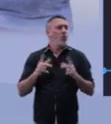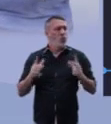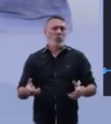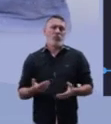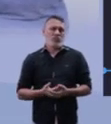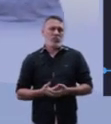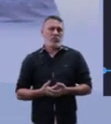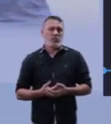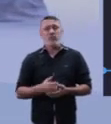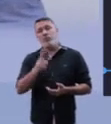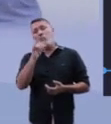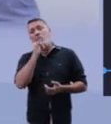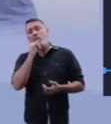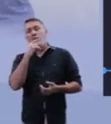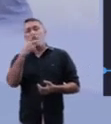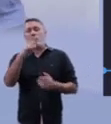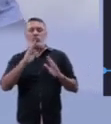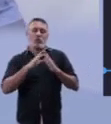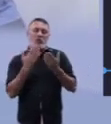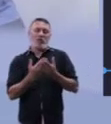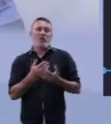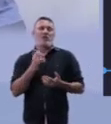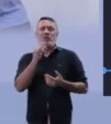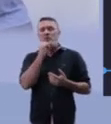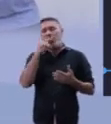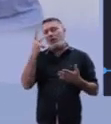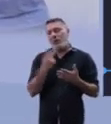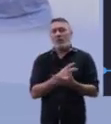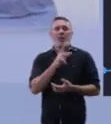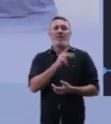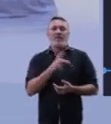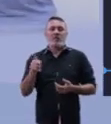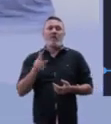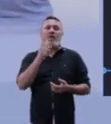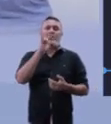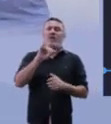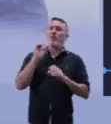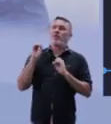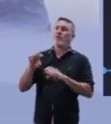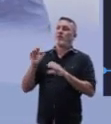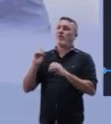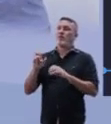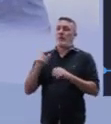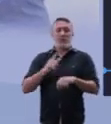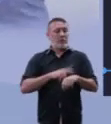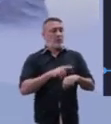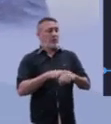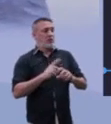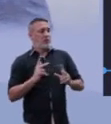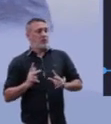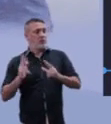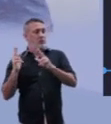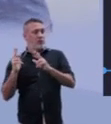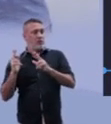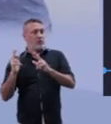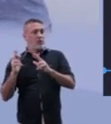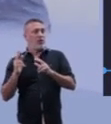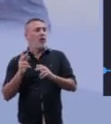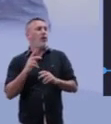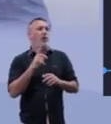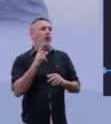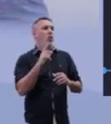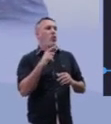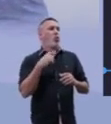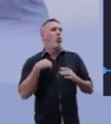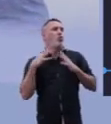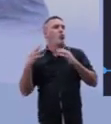nas escolas. Às vezes o professor não conseguiu terminar um conteúdo, aí o que acontece? A gente vou cobrar só o capítulo tal e o capítulo tal. A prova fica um pouquinho